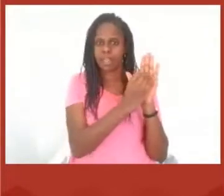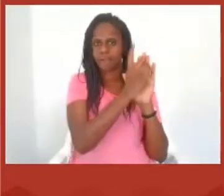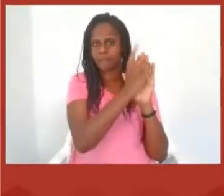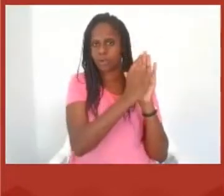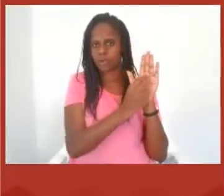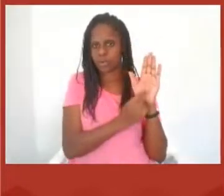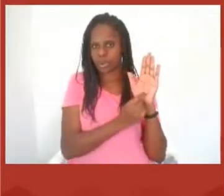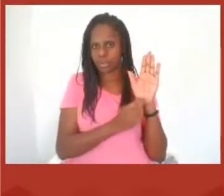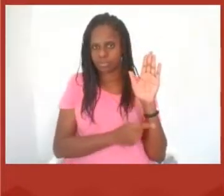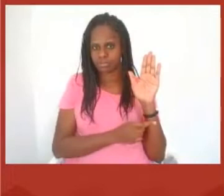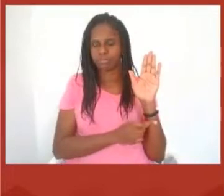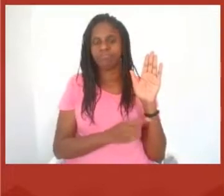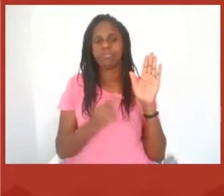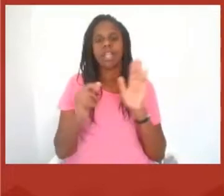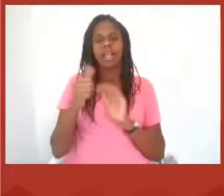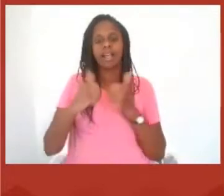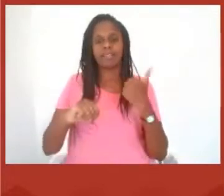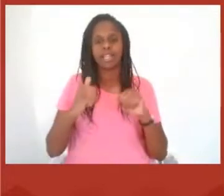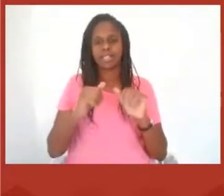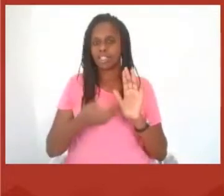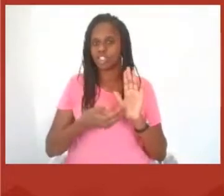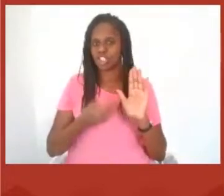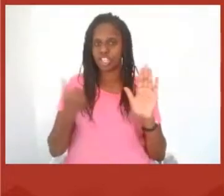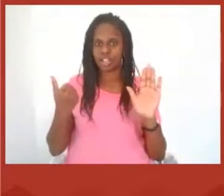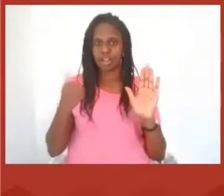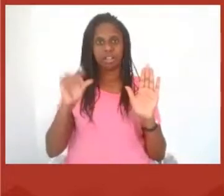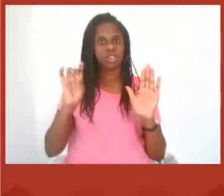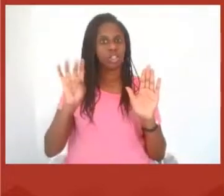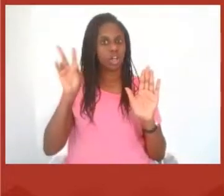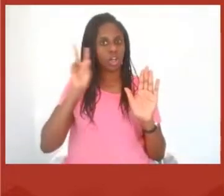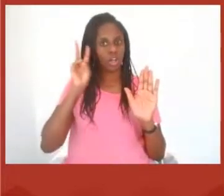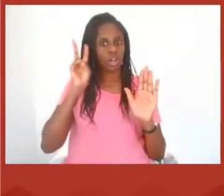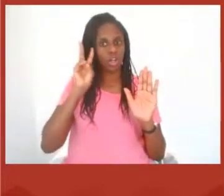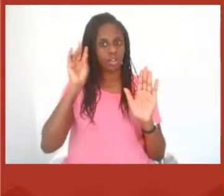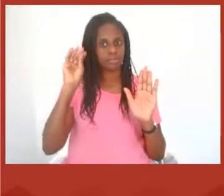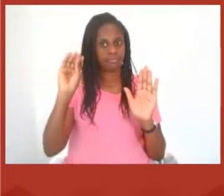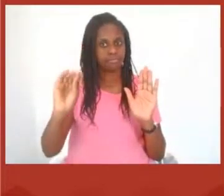questão da avaliação, deixar só para segunda-feira, né, internamente aqui.